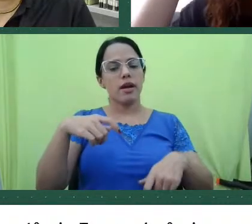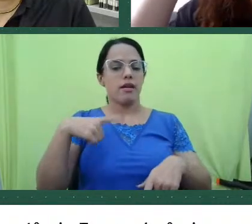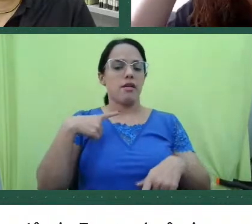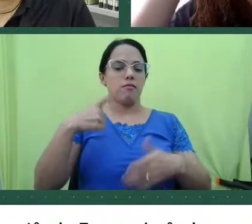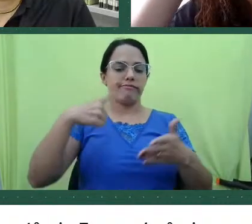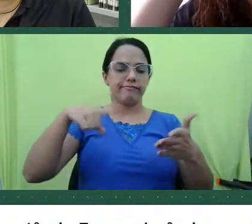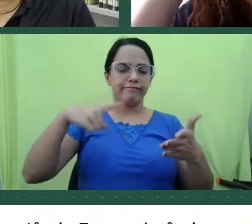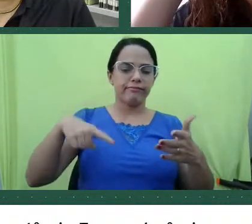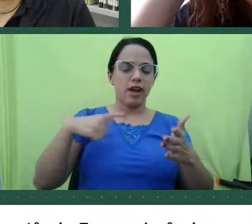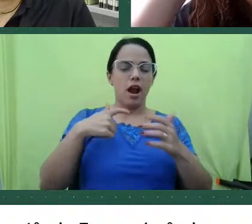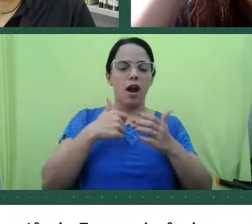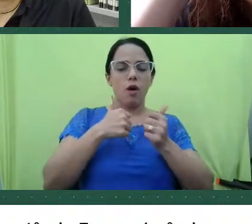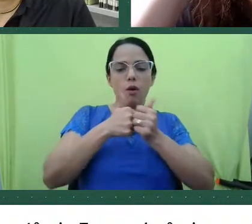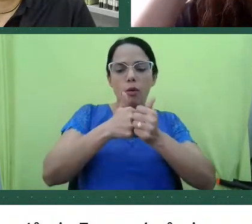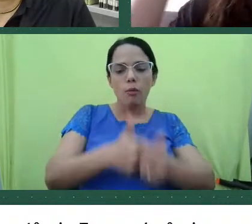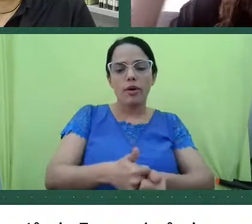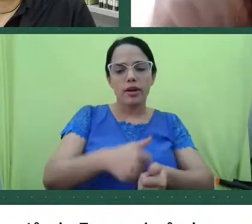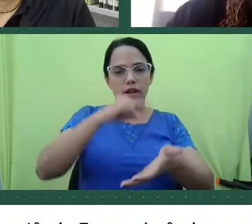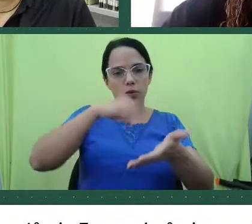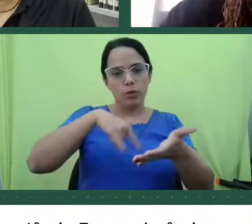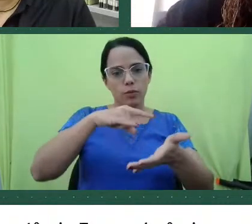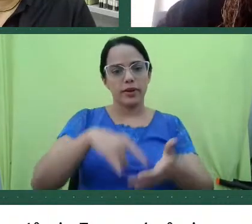avaliação de documentos.